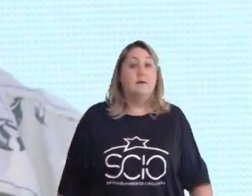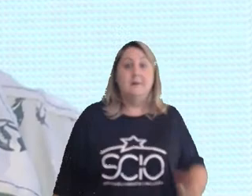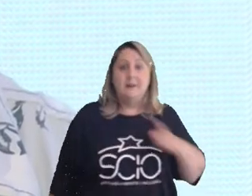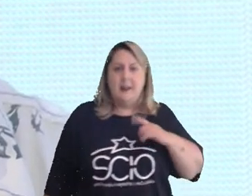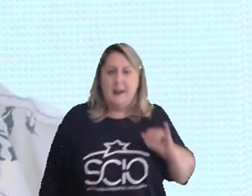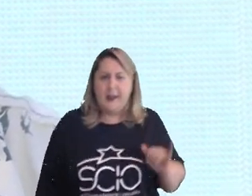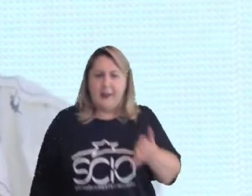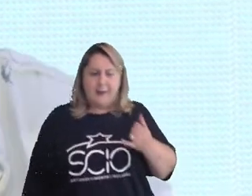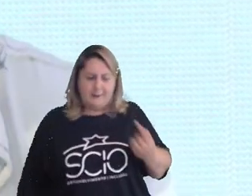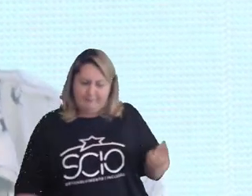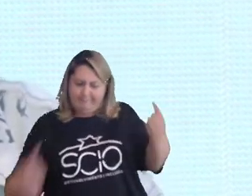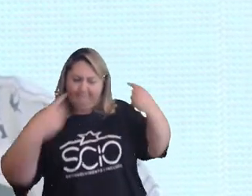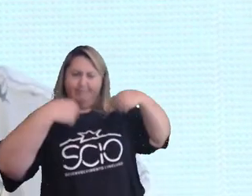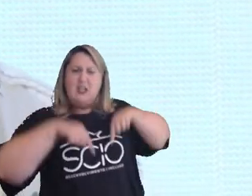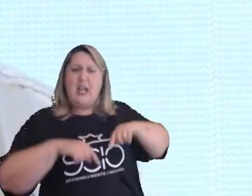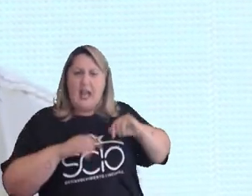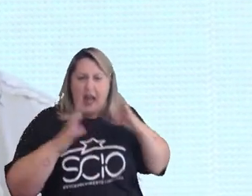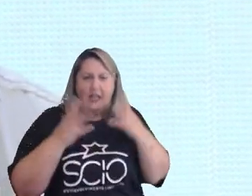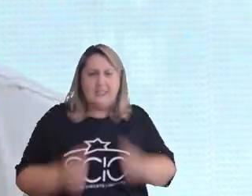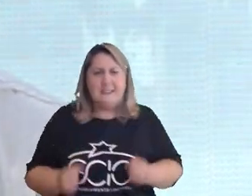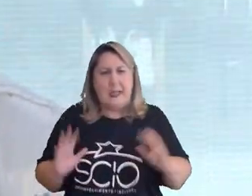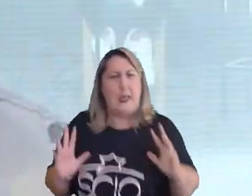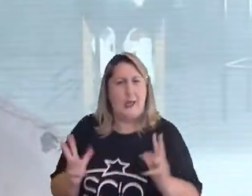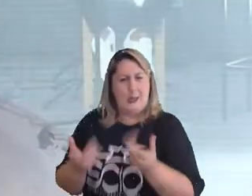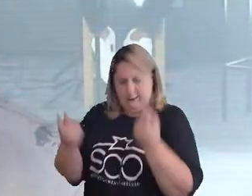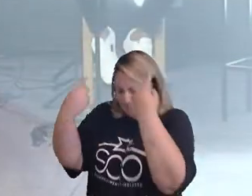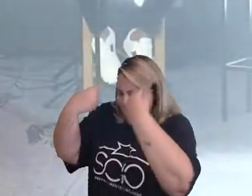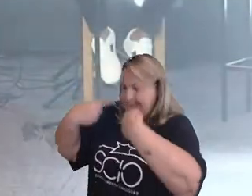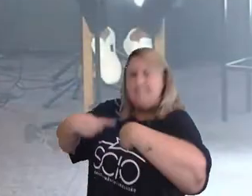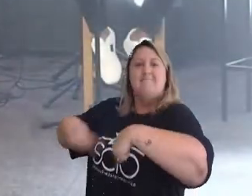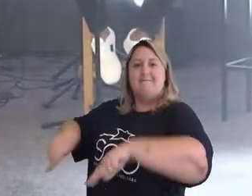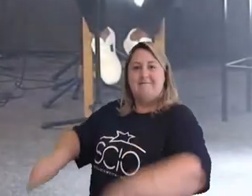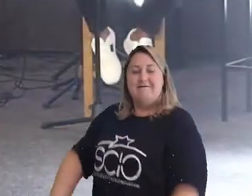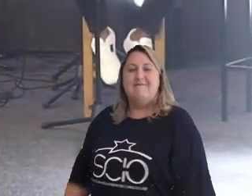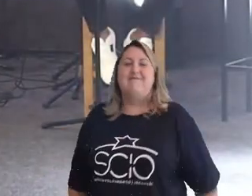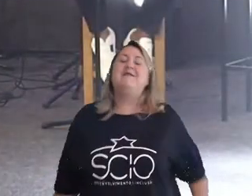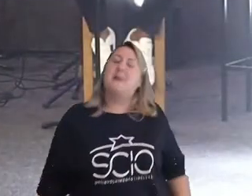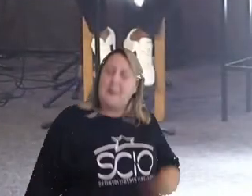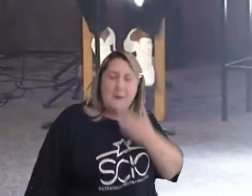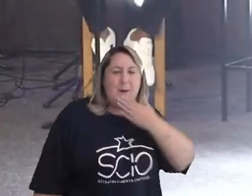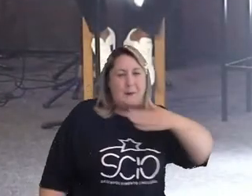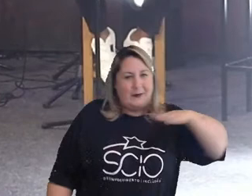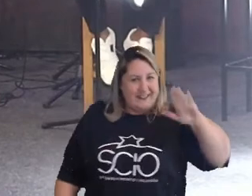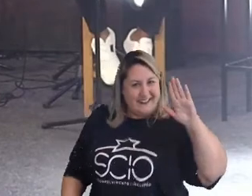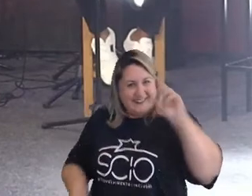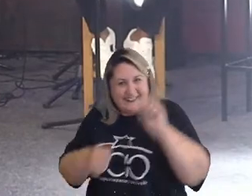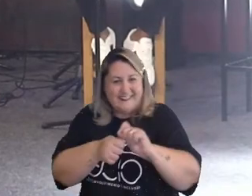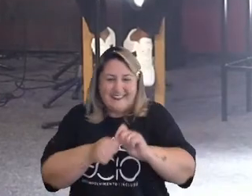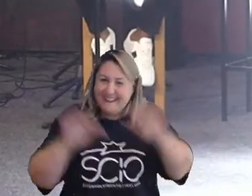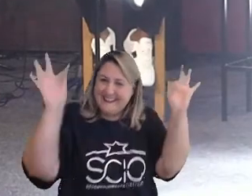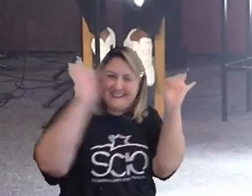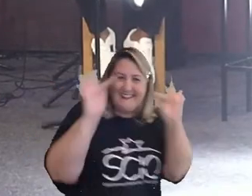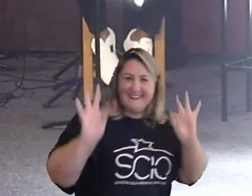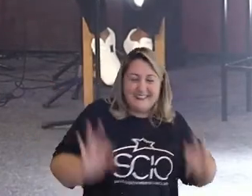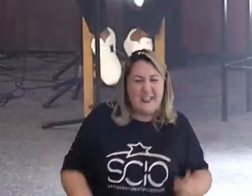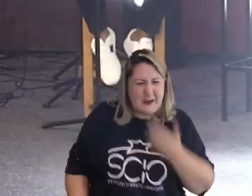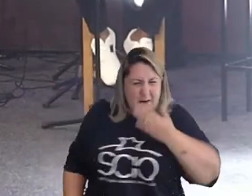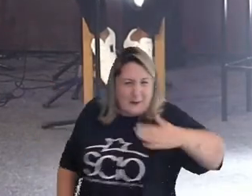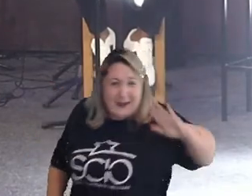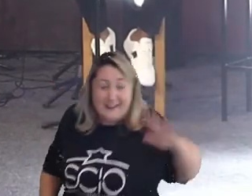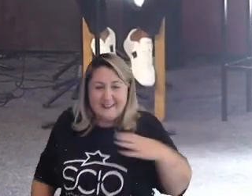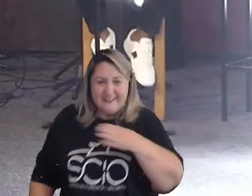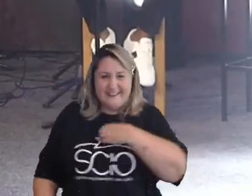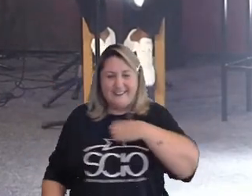Investe em mim, aposta tudo em mim. Eu prometo te fazer feliz.